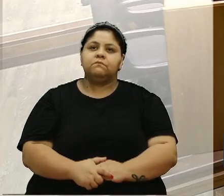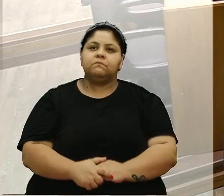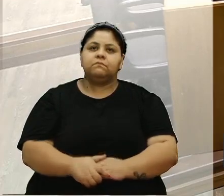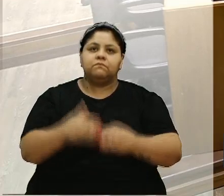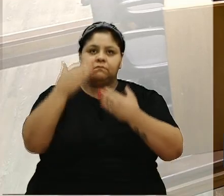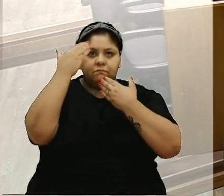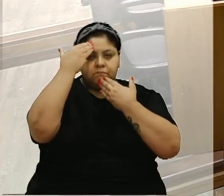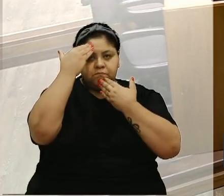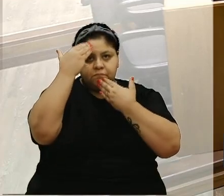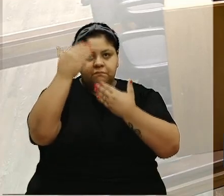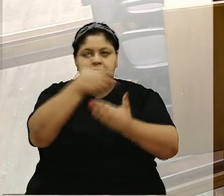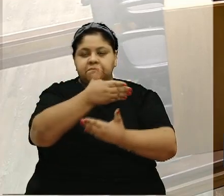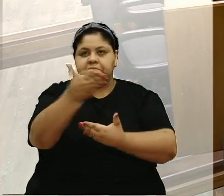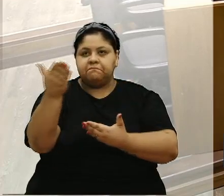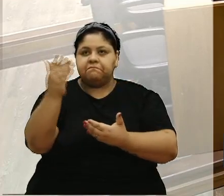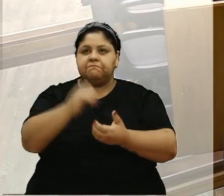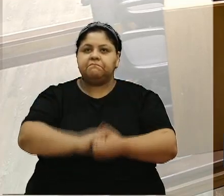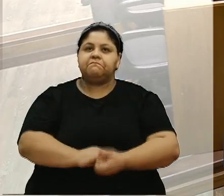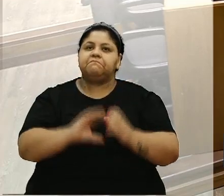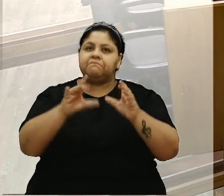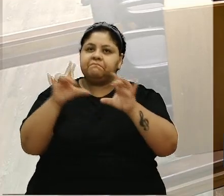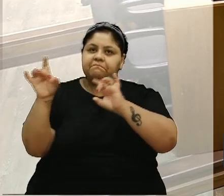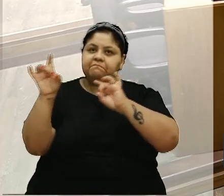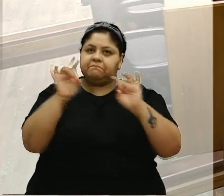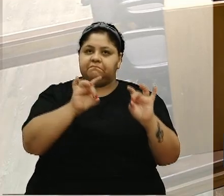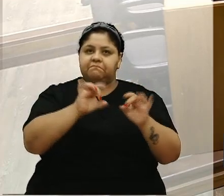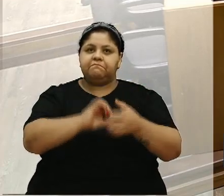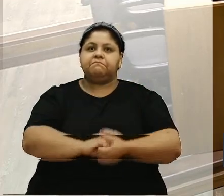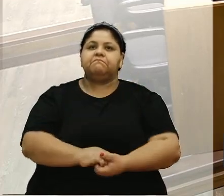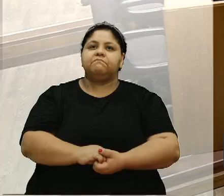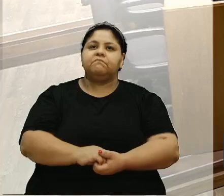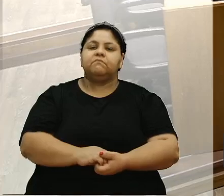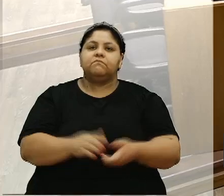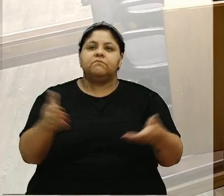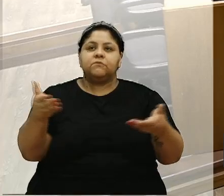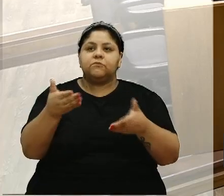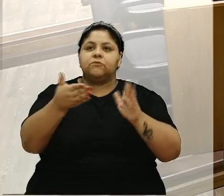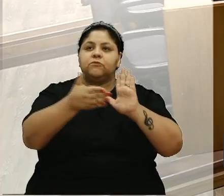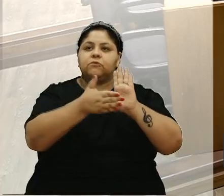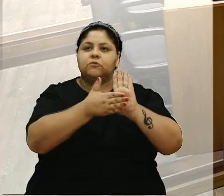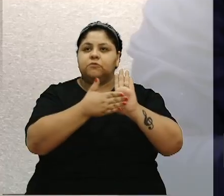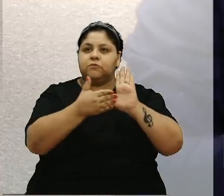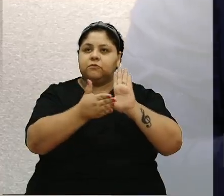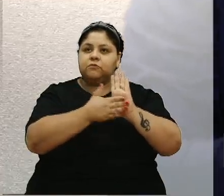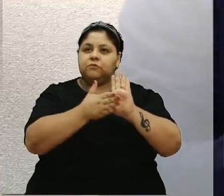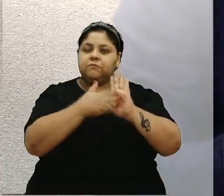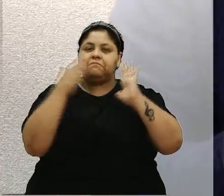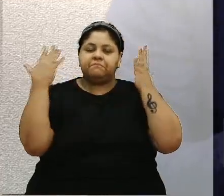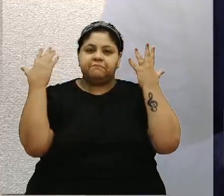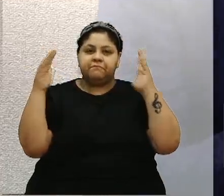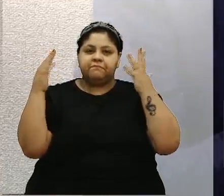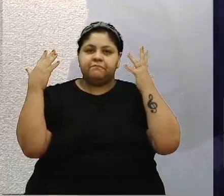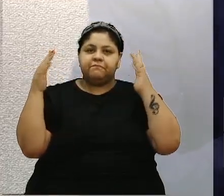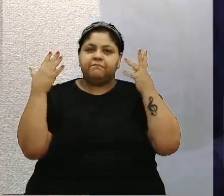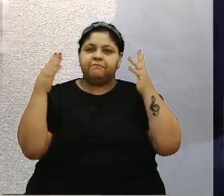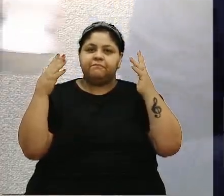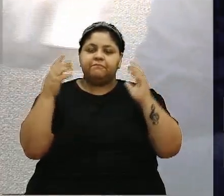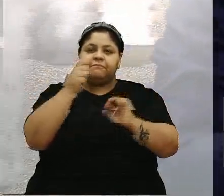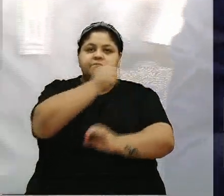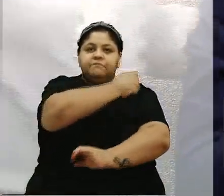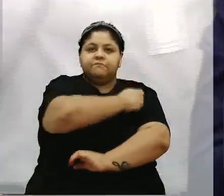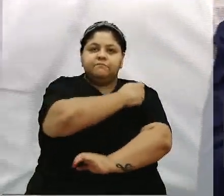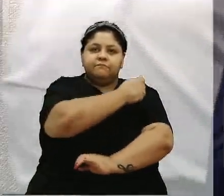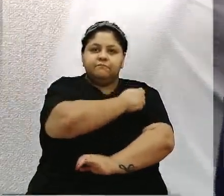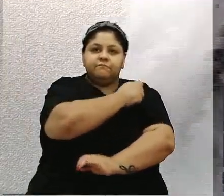Obrigado, presidente, nobres colegas, todos que nos assistem. Quero hoje propor aqui fazer um voto de louvor aos alunos